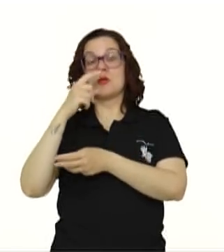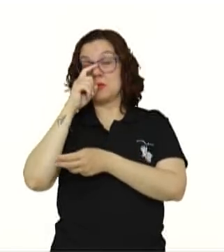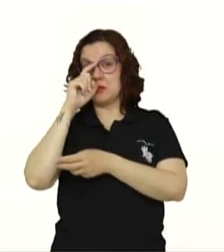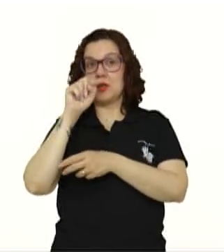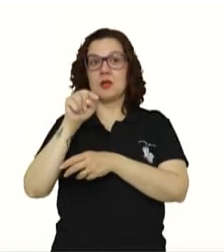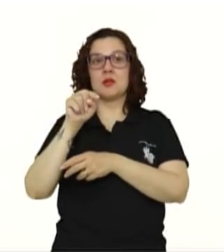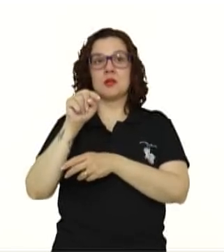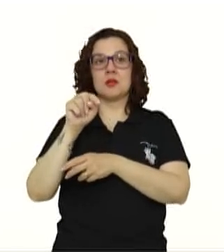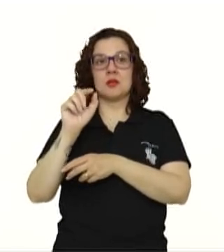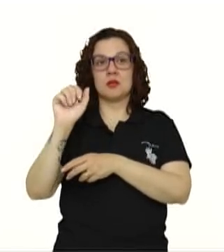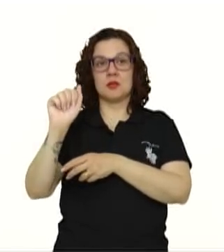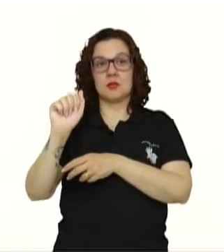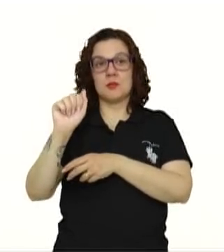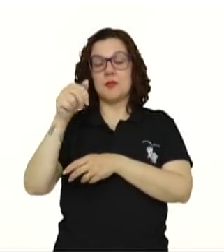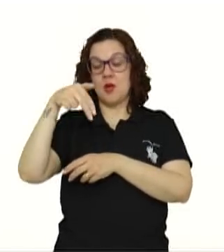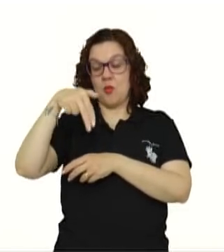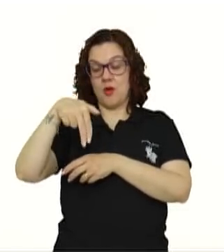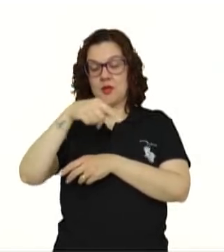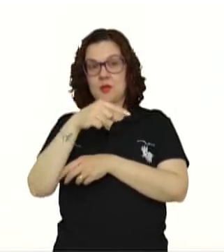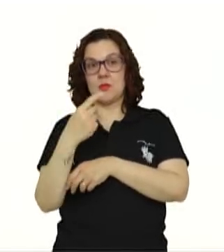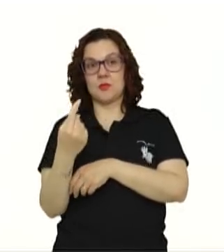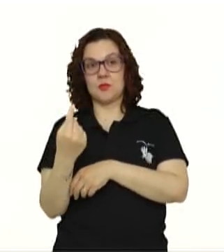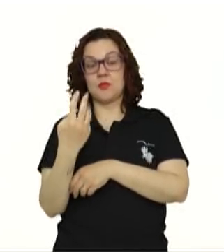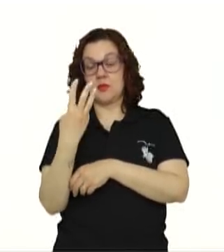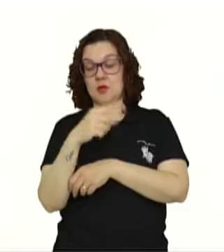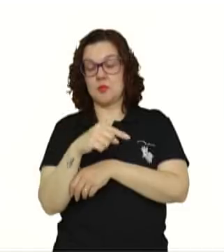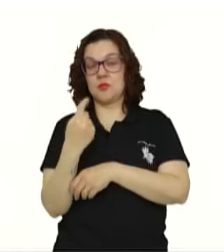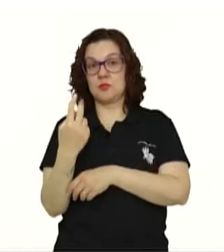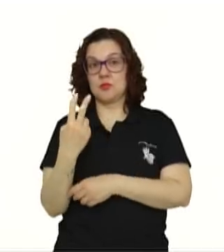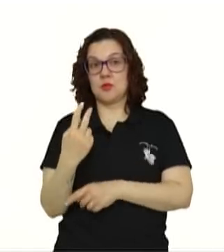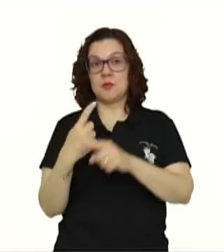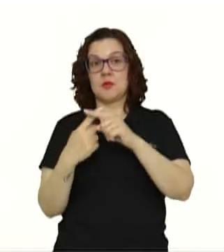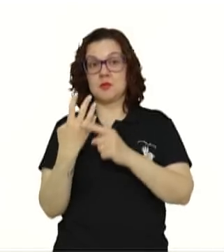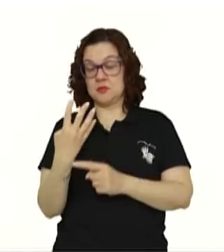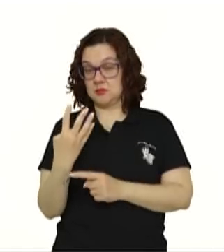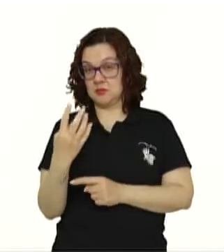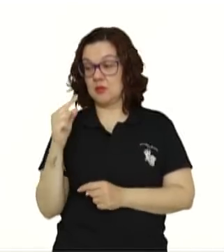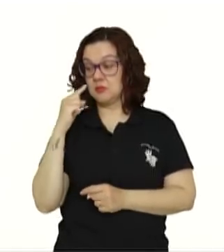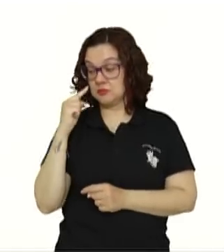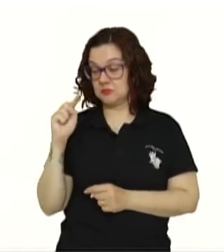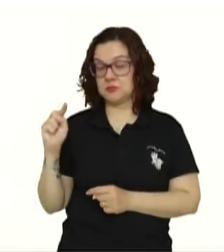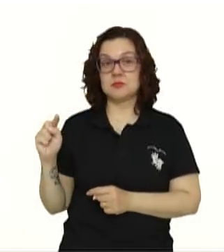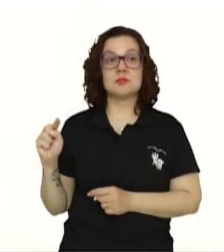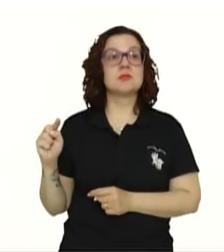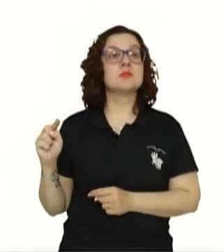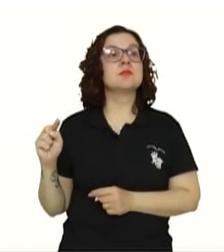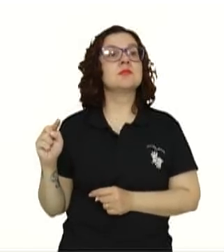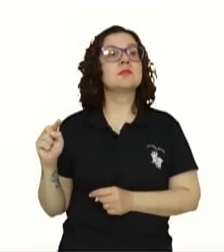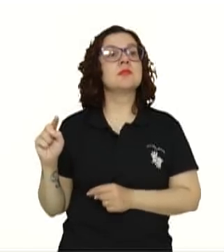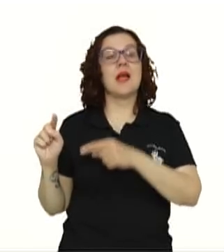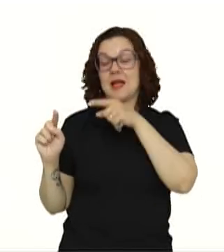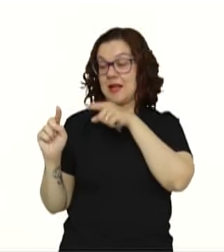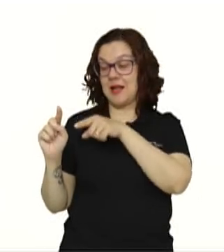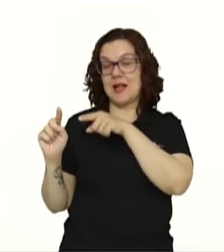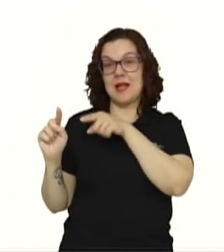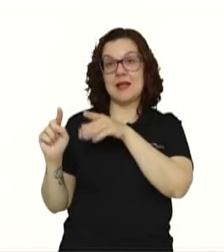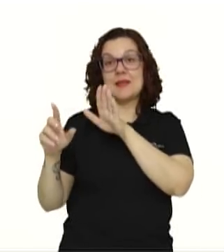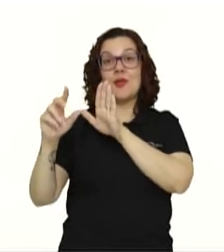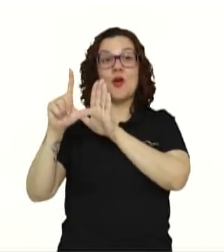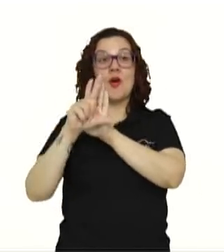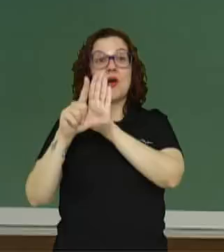sempre A, N menos 1, 3 menos 1, 2, mais 4. Gente, daqui vem lei